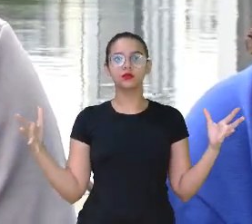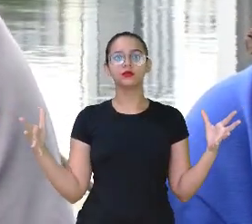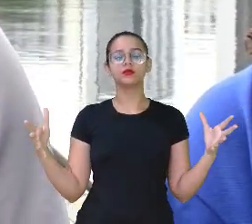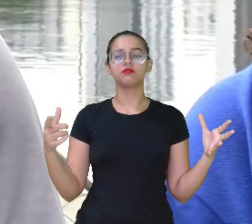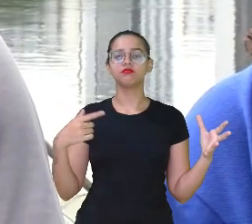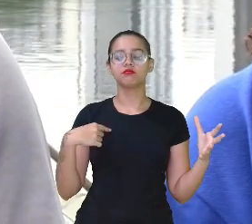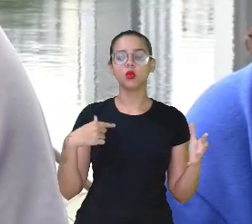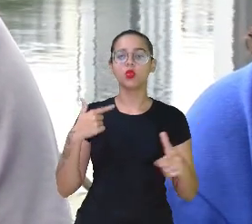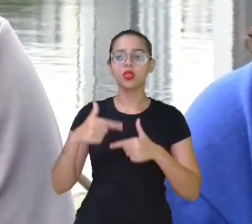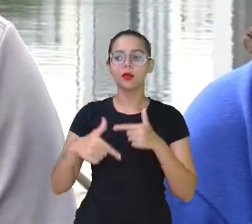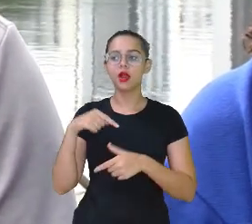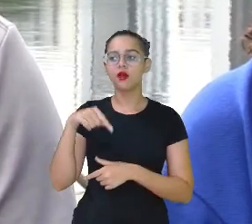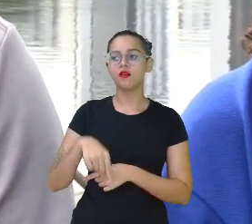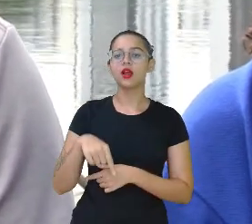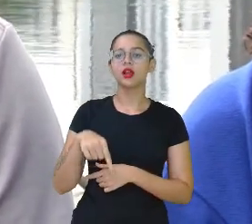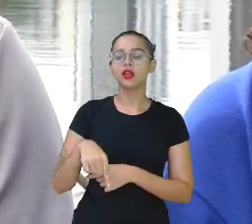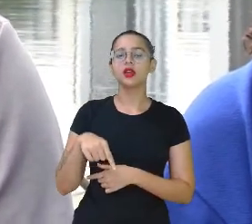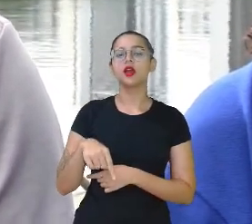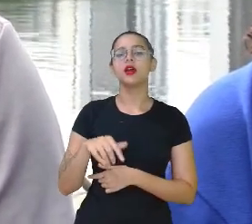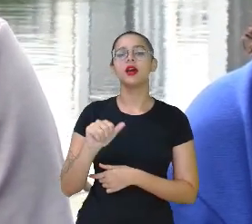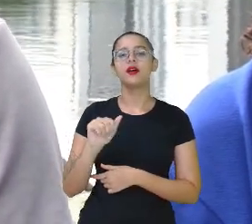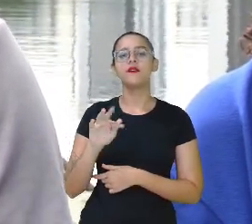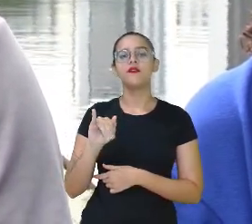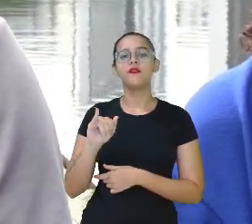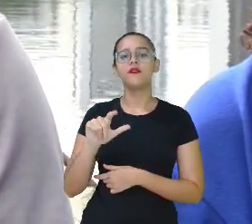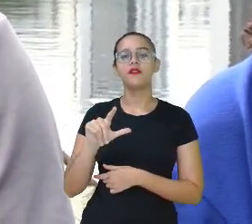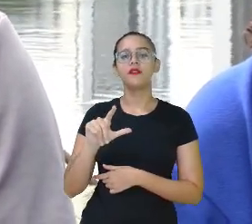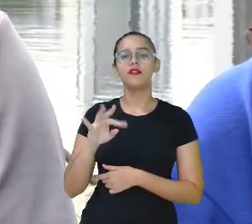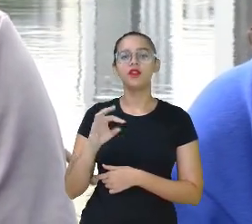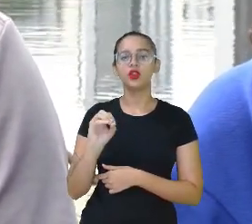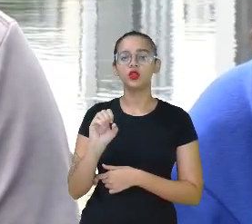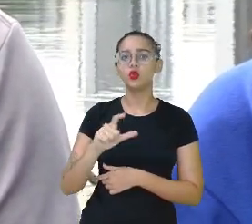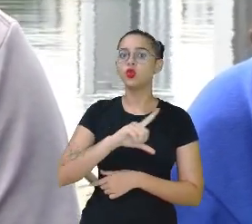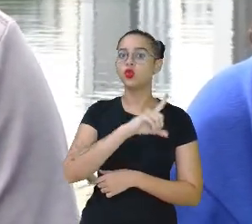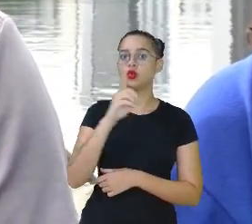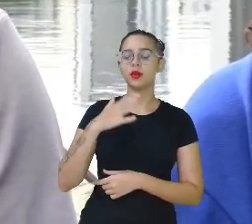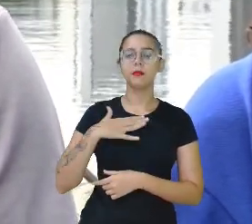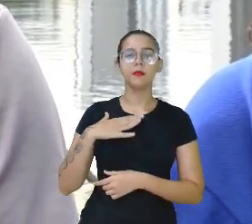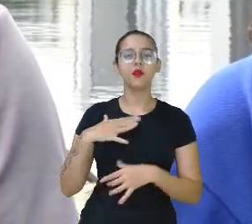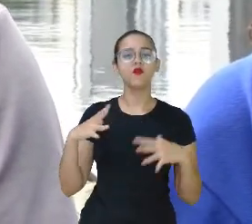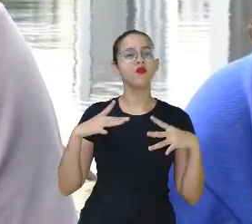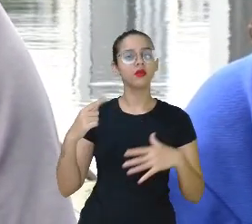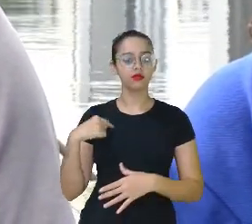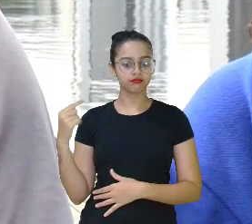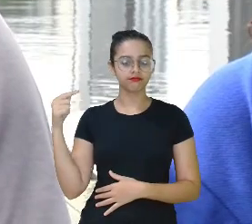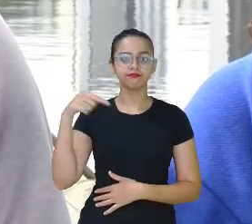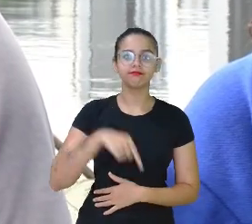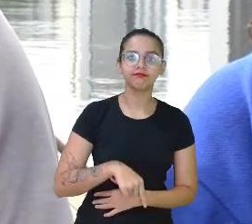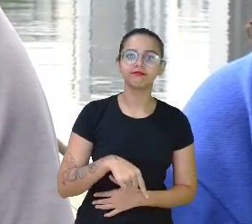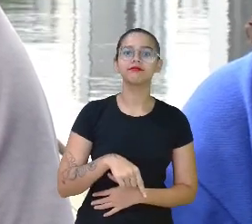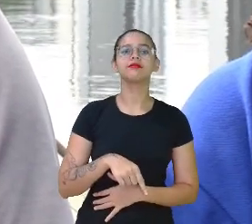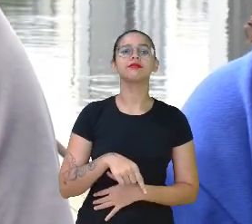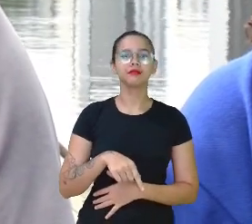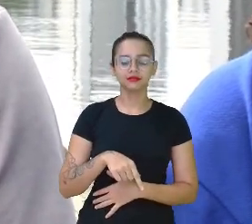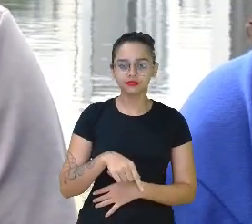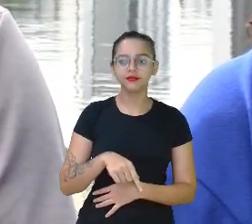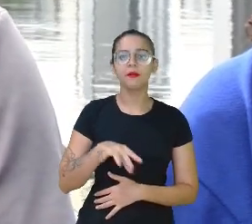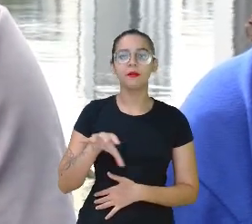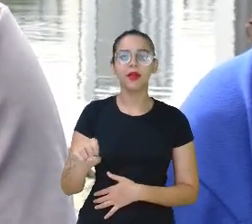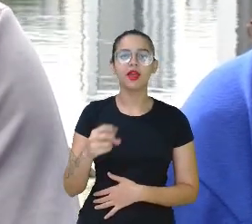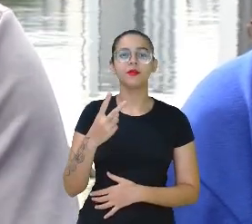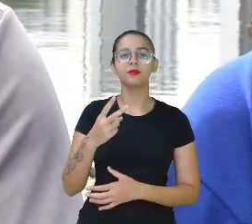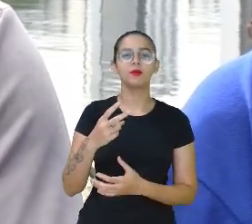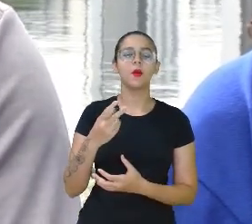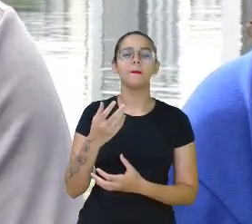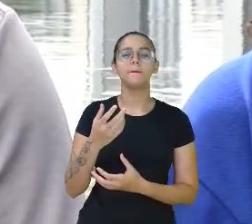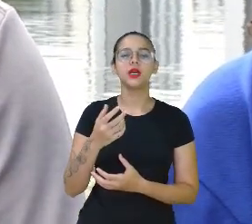eu trabalhava aqui nos Aflitos, e o dia da minha folga eu vinha para cá. Quero pegar 2 rolos de